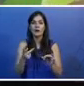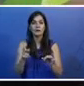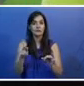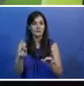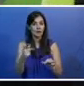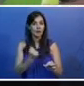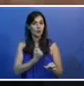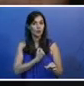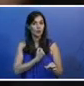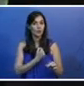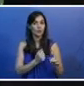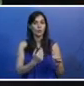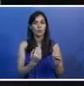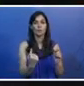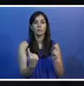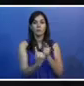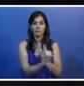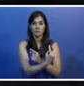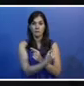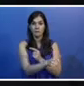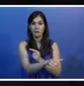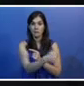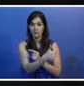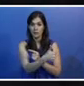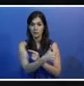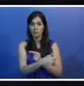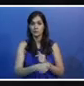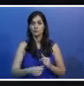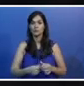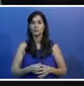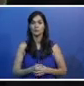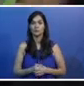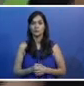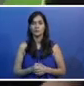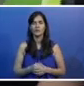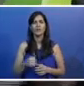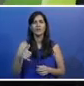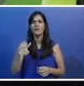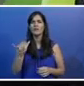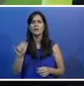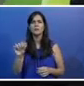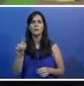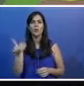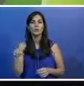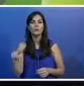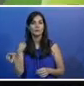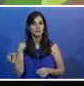ok? Muito importante isso aqui, ó. YZ.